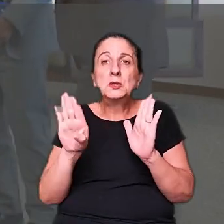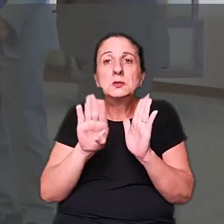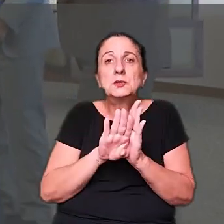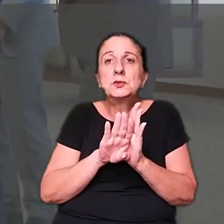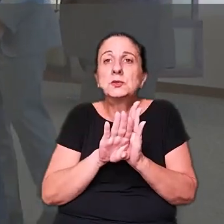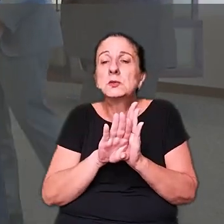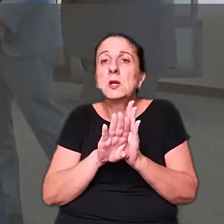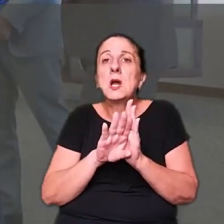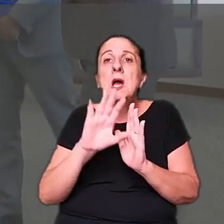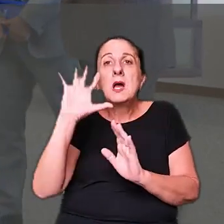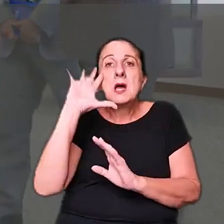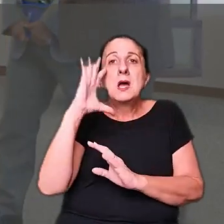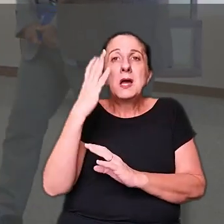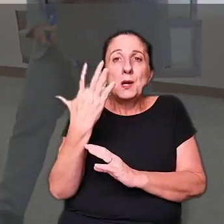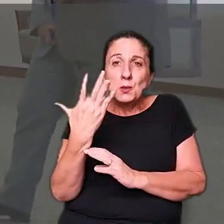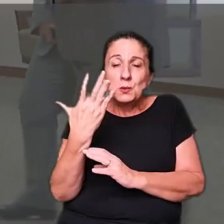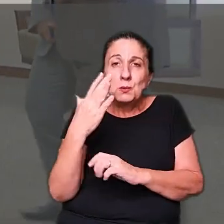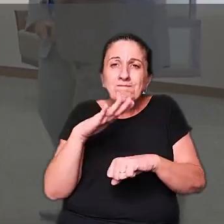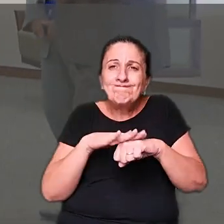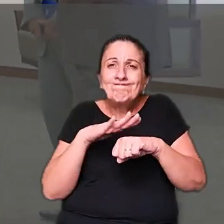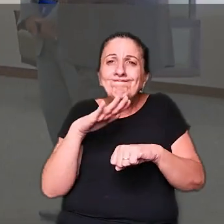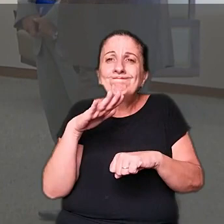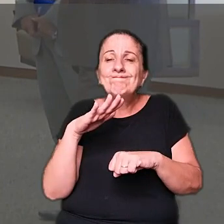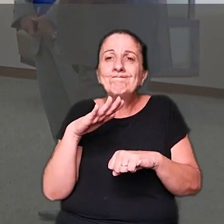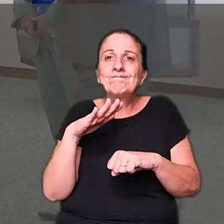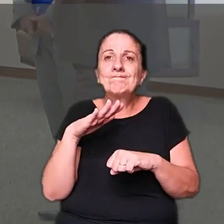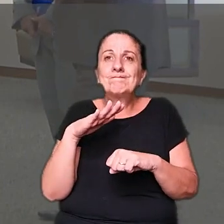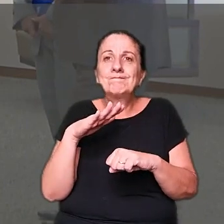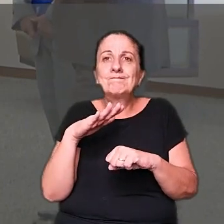gente possa chegar a uma solução mais